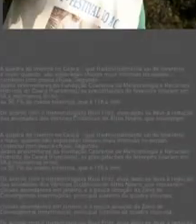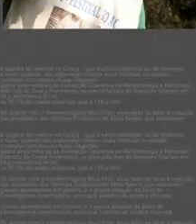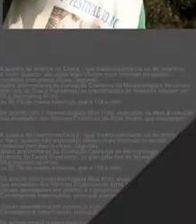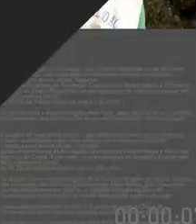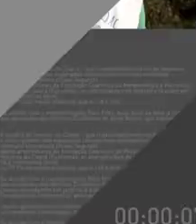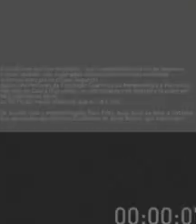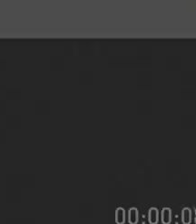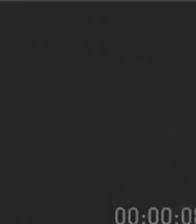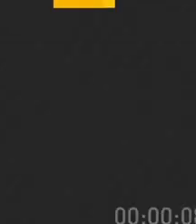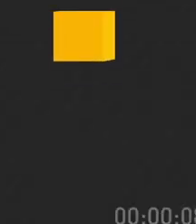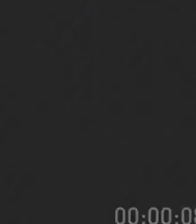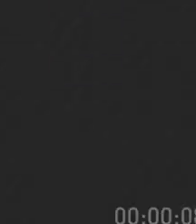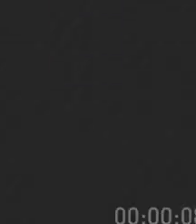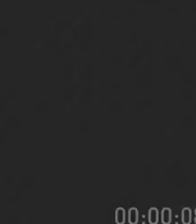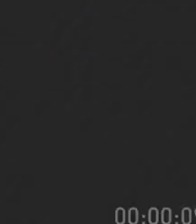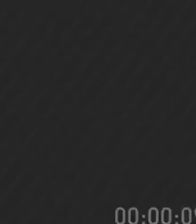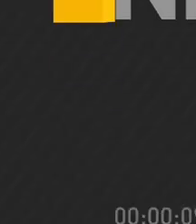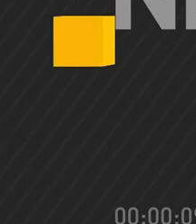ae